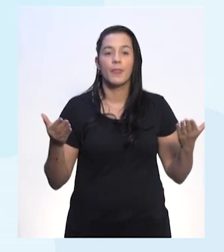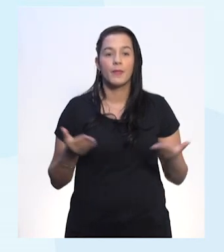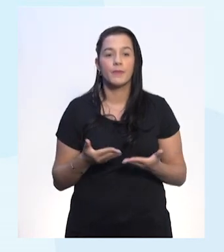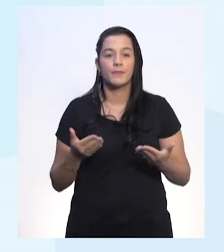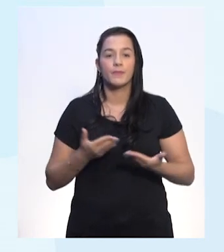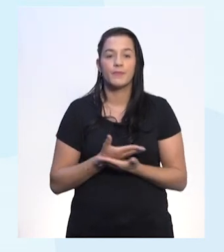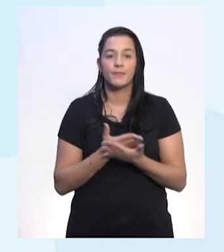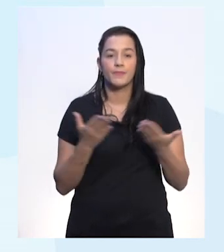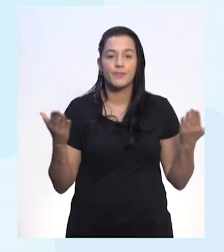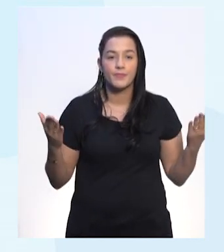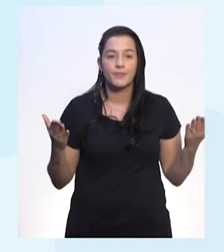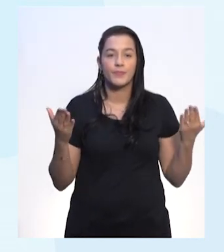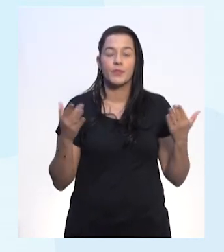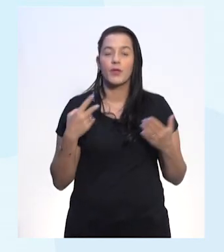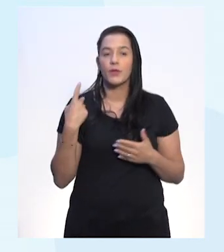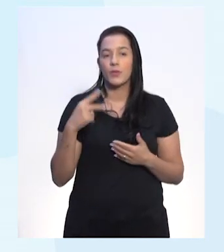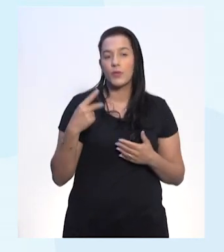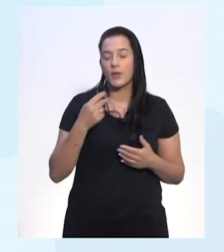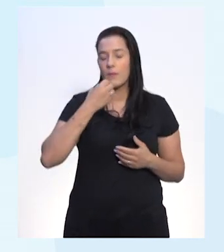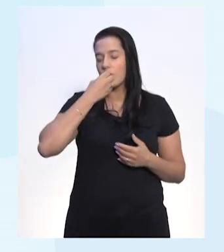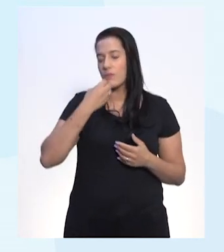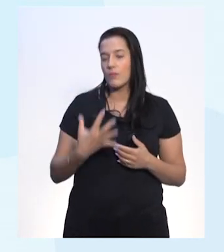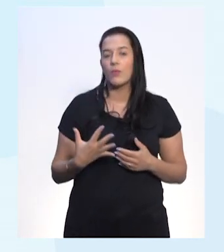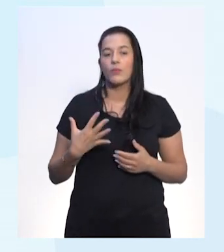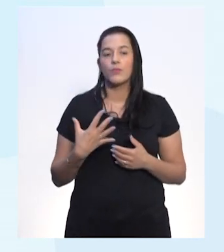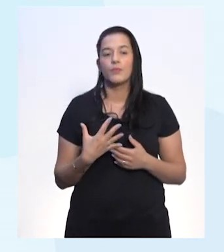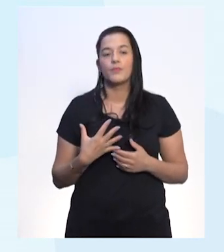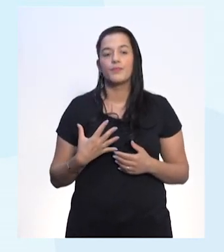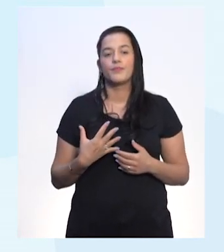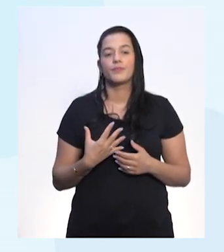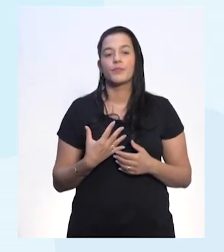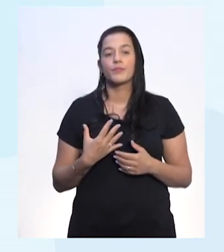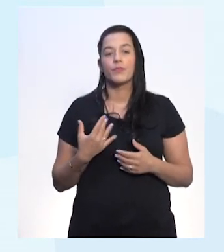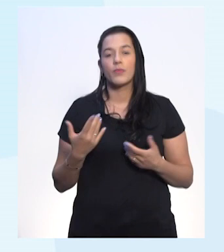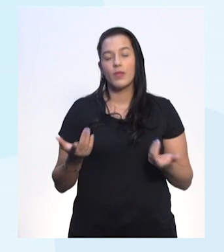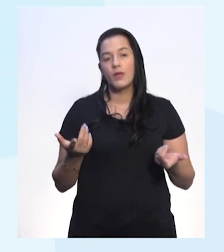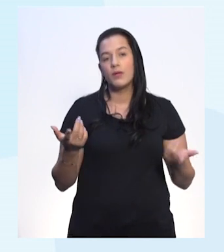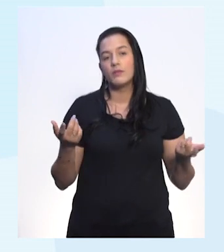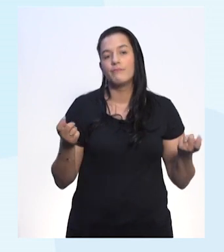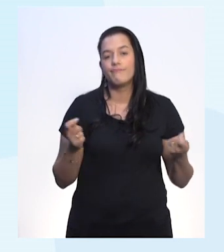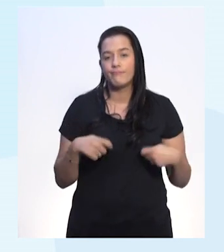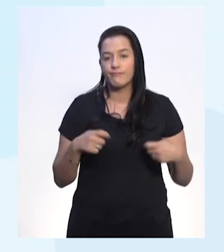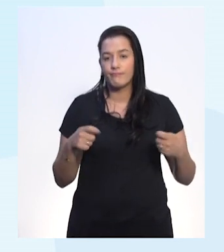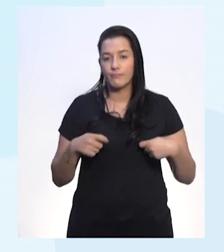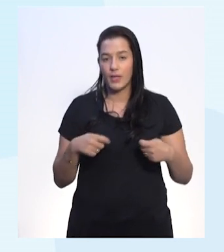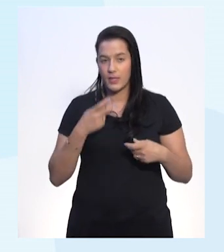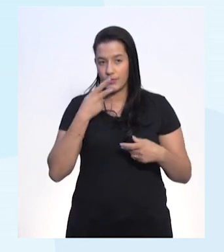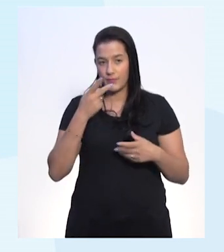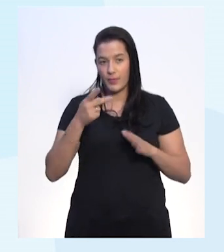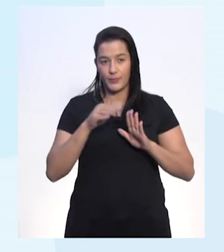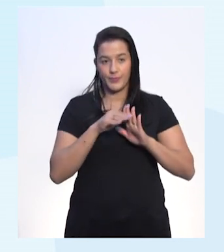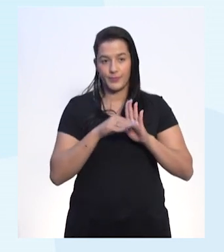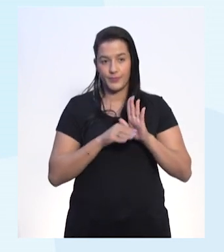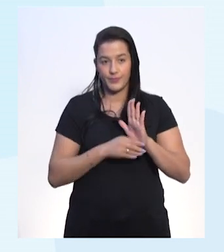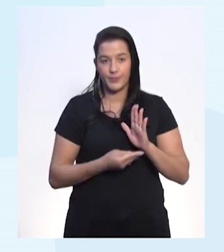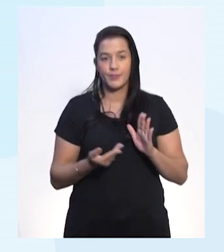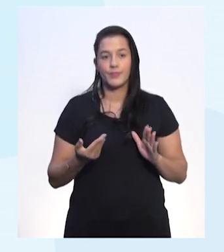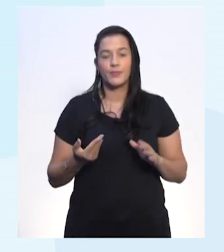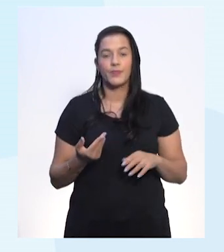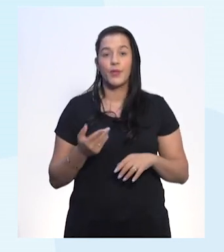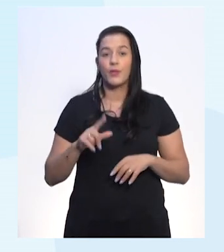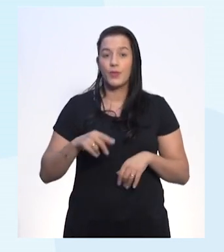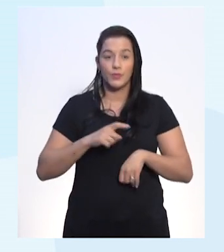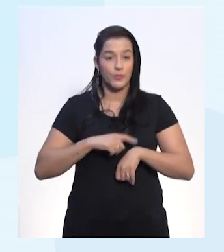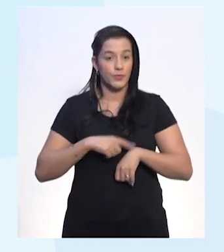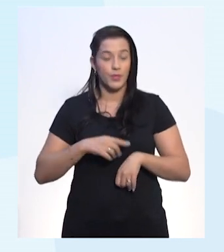pouquinho sobre os benefícios aí. Esses foram os benefícios que a gente falou. Tá? O nosso tempo hoje